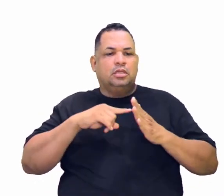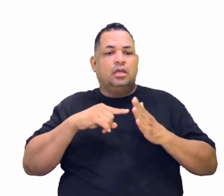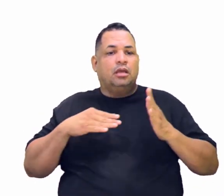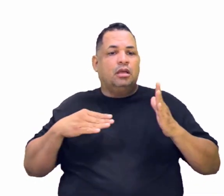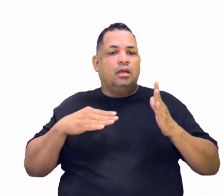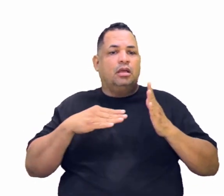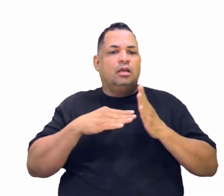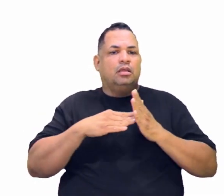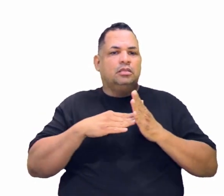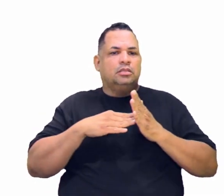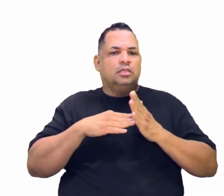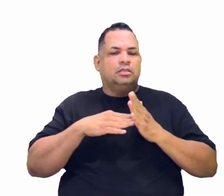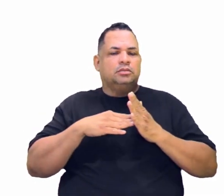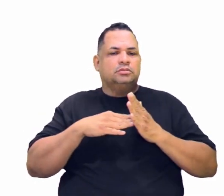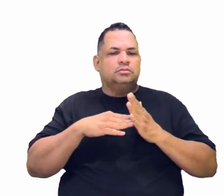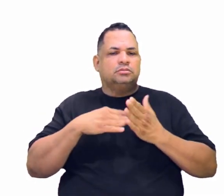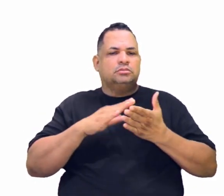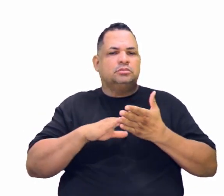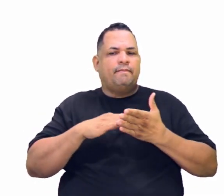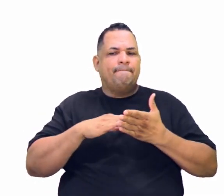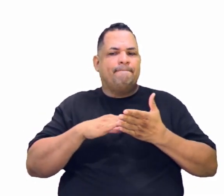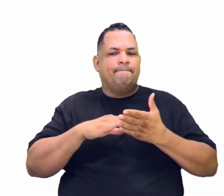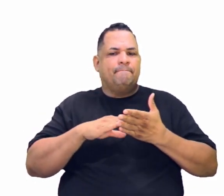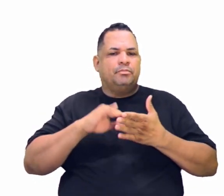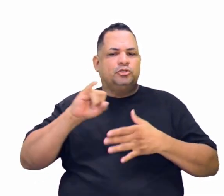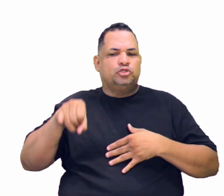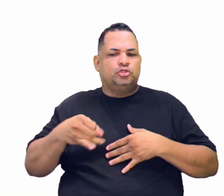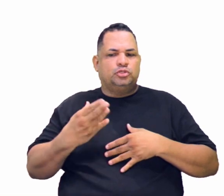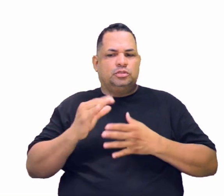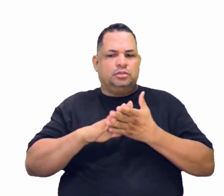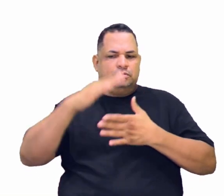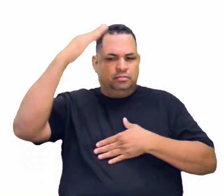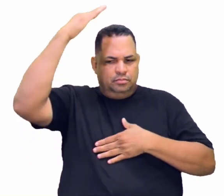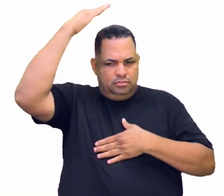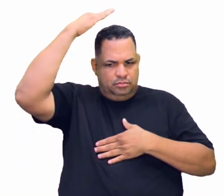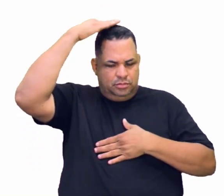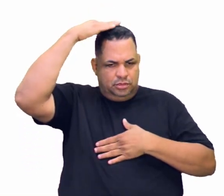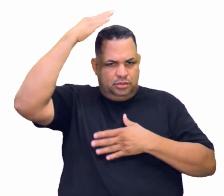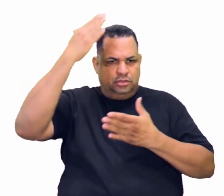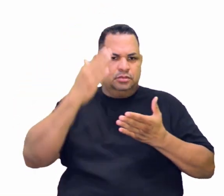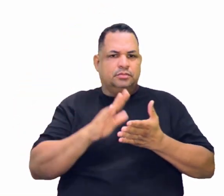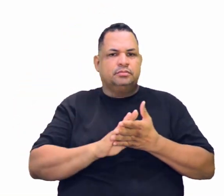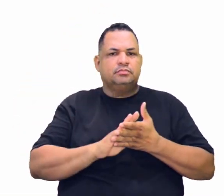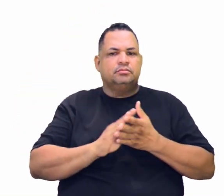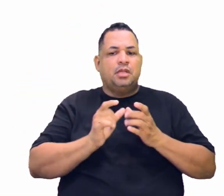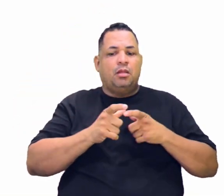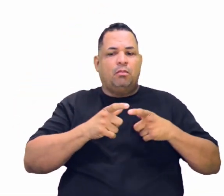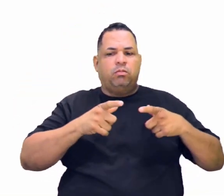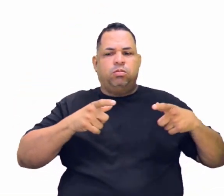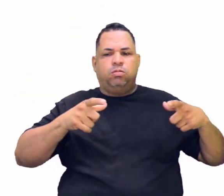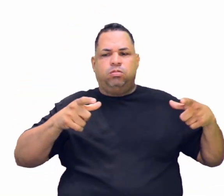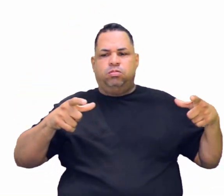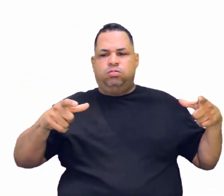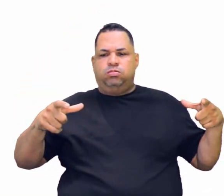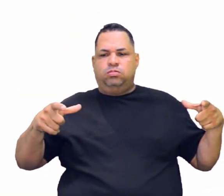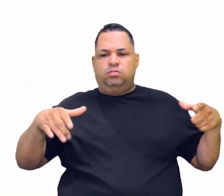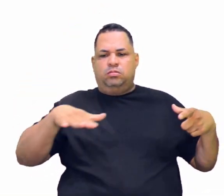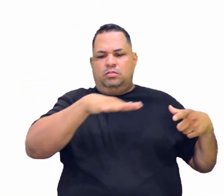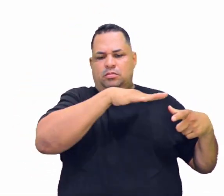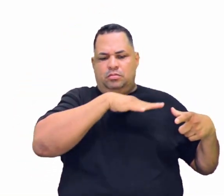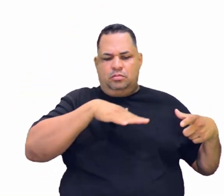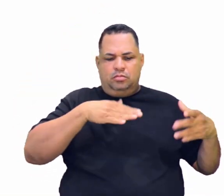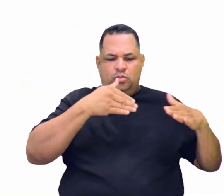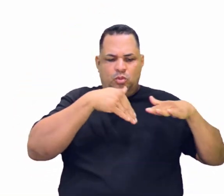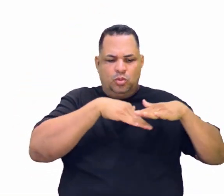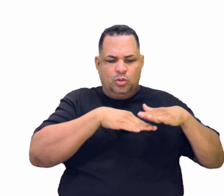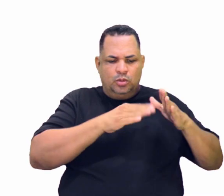Recentemente, agora em setembro, eu estive na reserva Roosevelt. É muito grande. Era a reserva